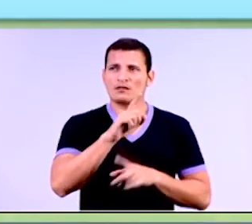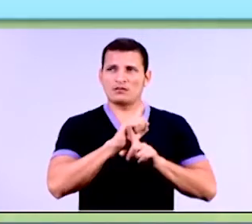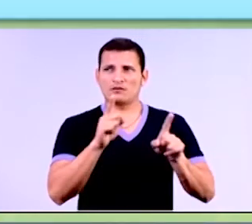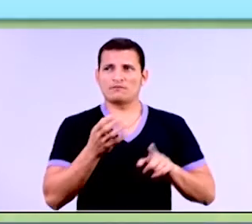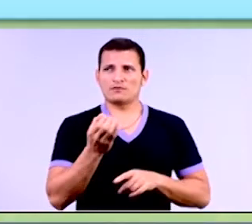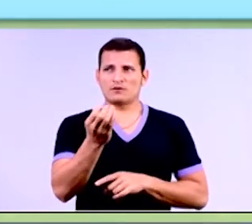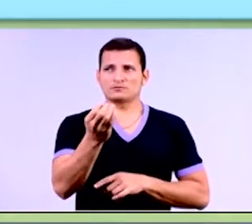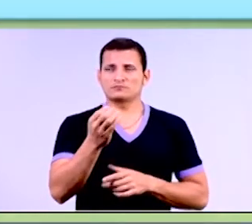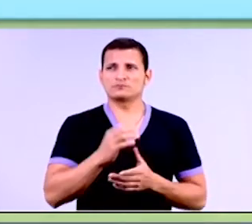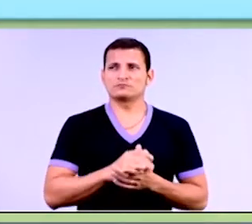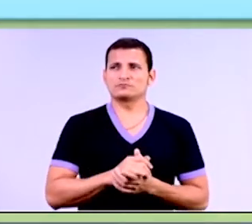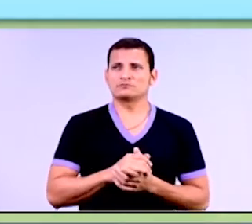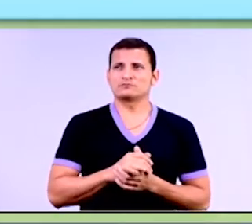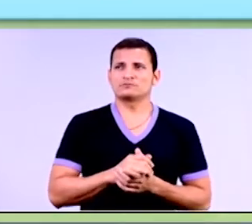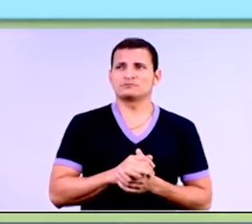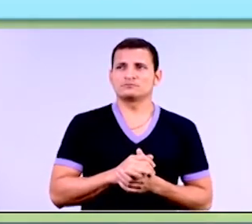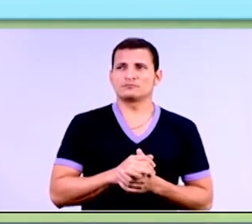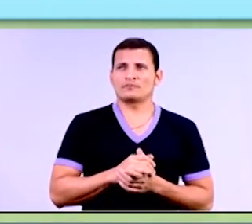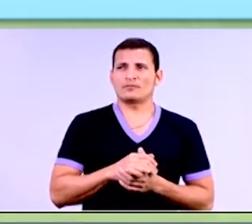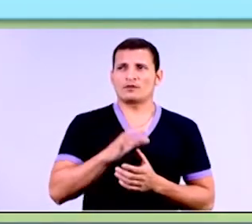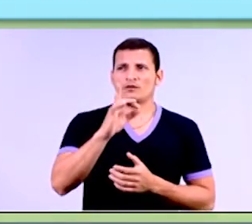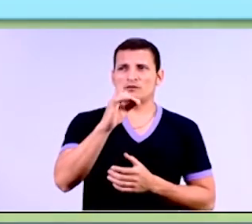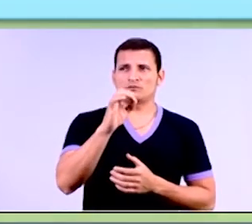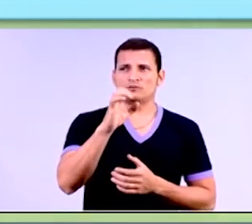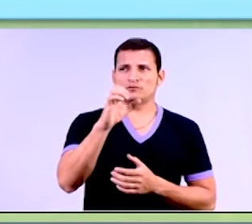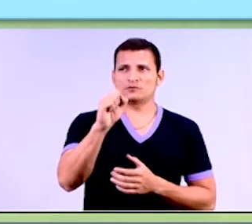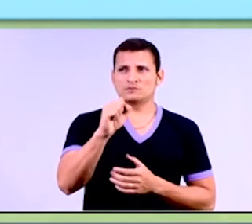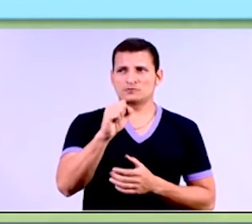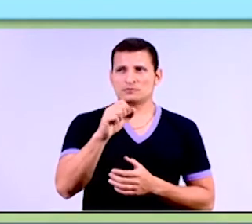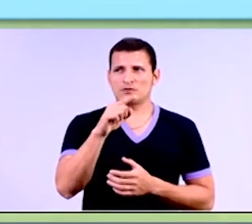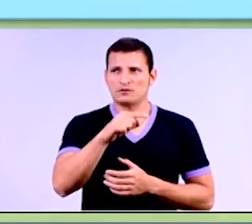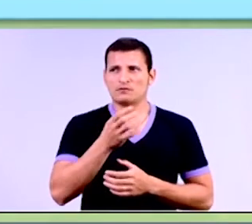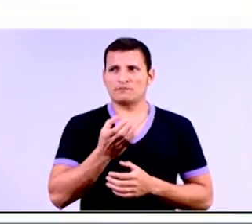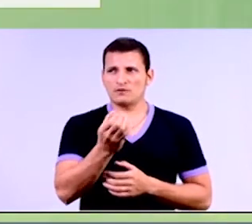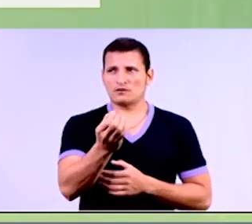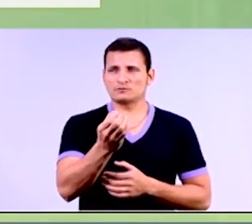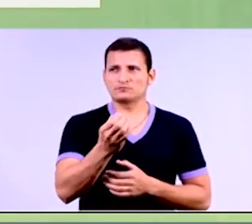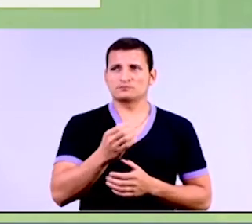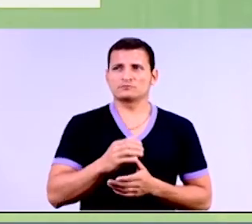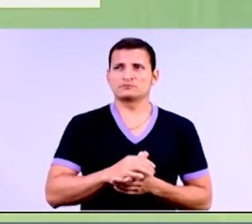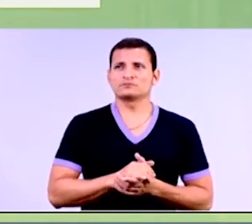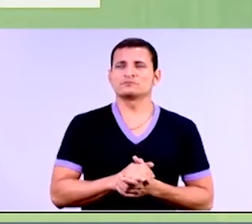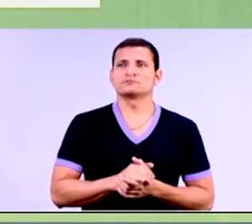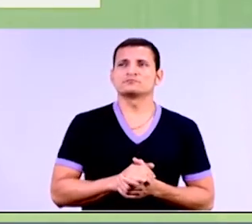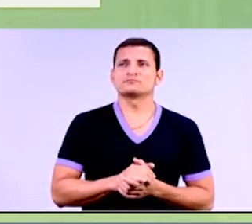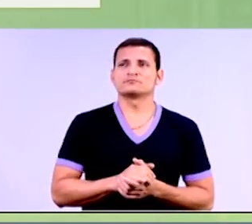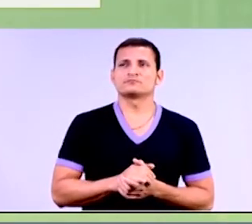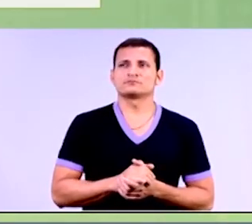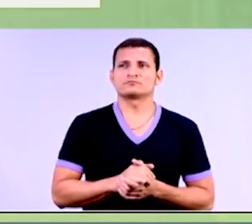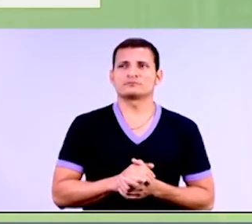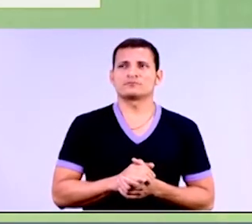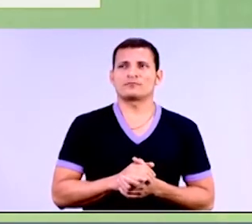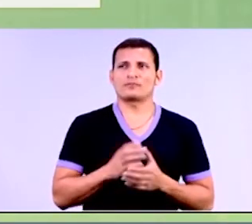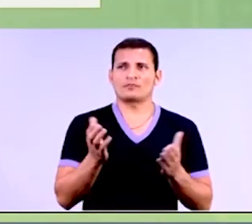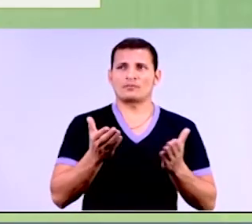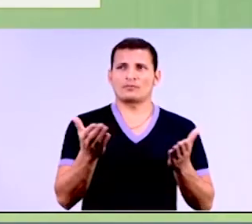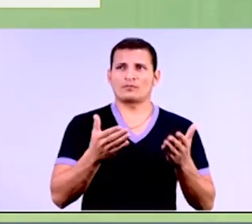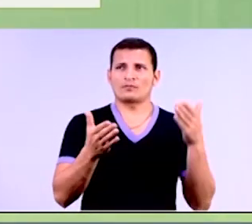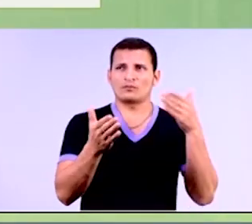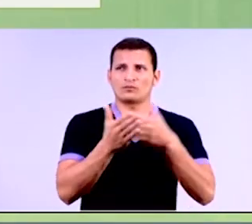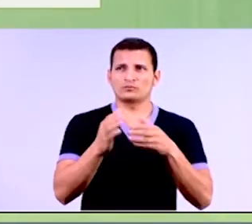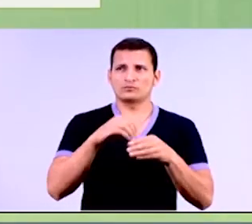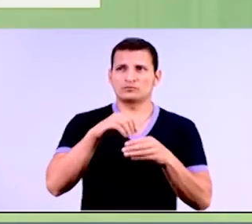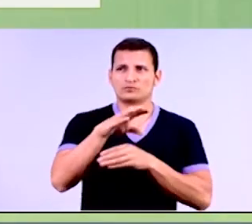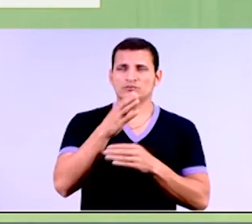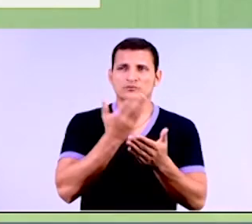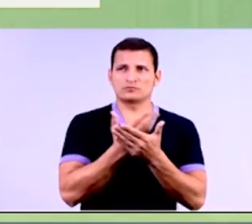interrogativa, does it travel a lot? Ele viaja muito, ok? Chegamos agora no nosso último conteúdo da